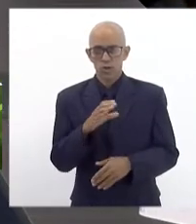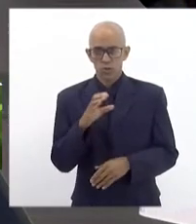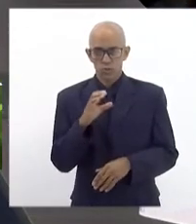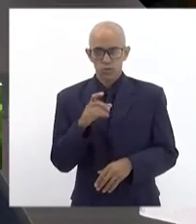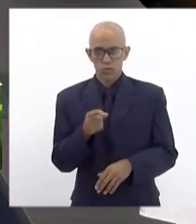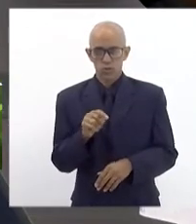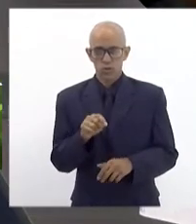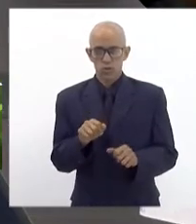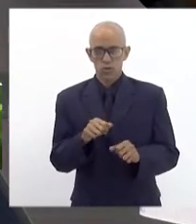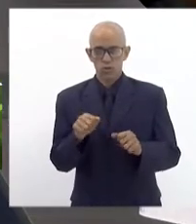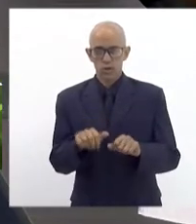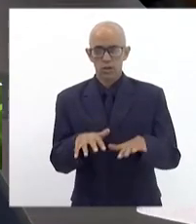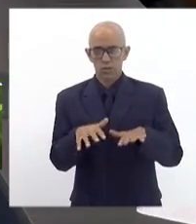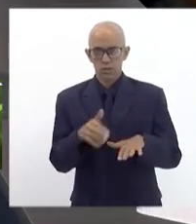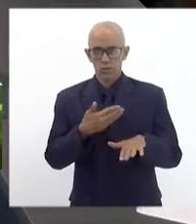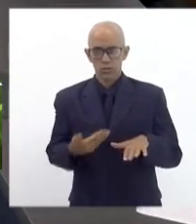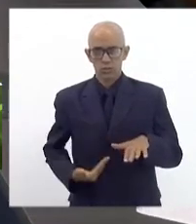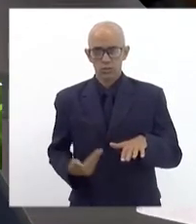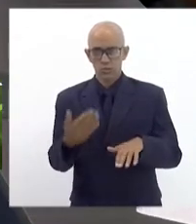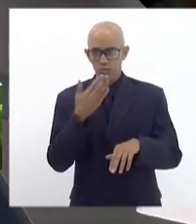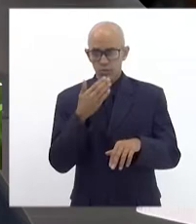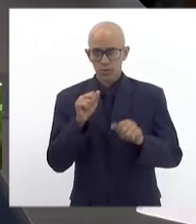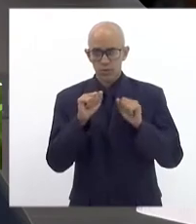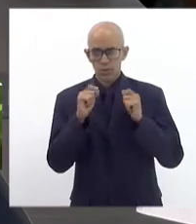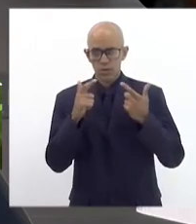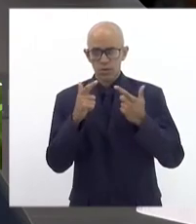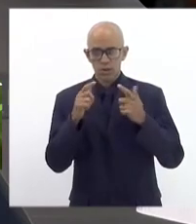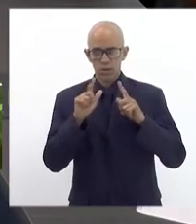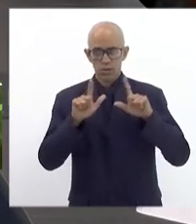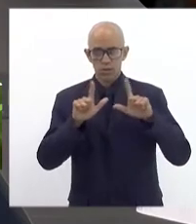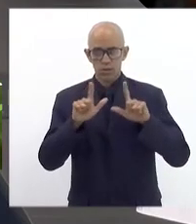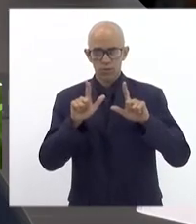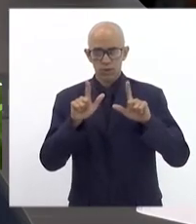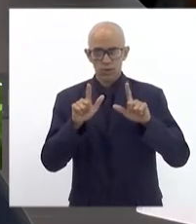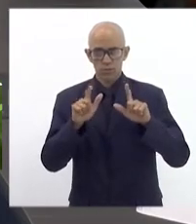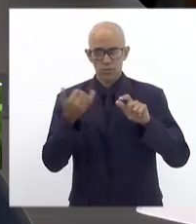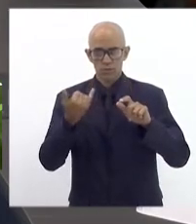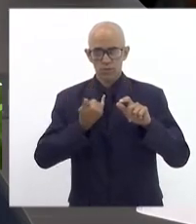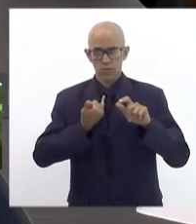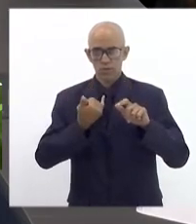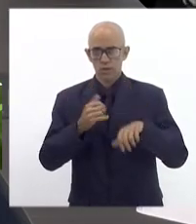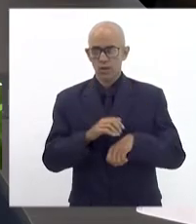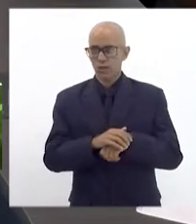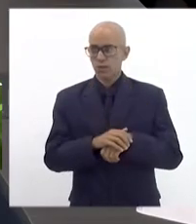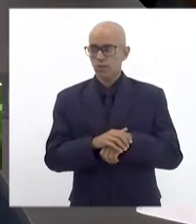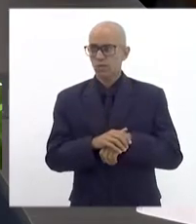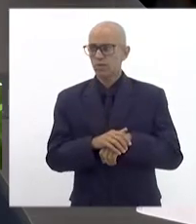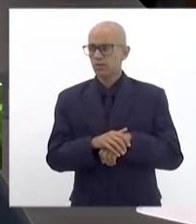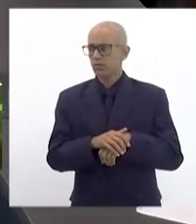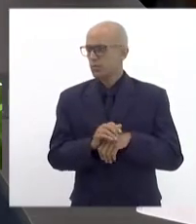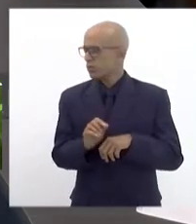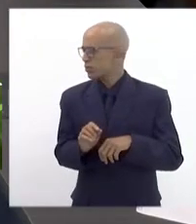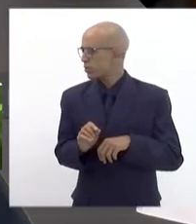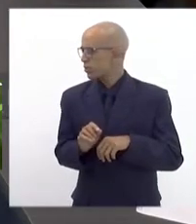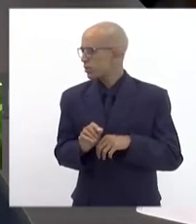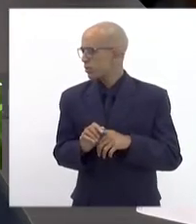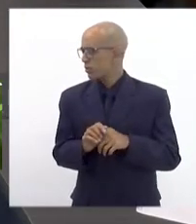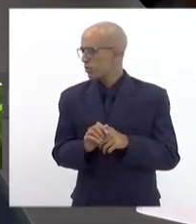audiência pública. Peço à TV Alerj para me alertar, já estamos no ar. Bem, muito boa